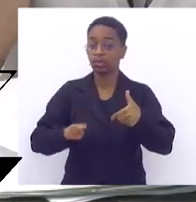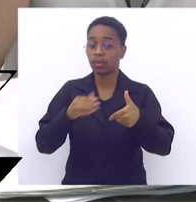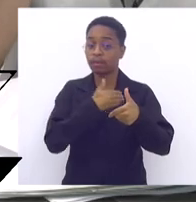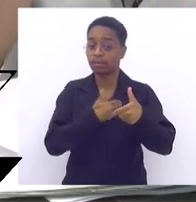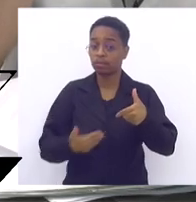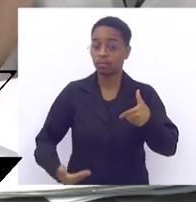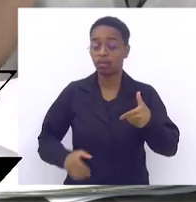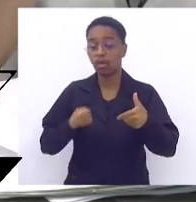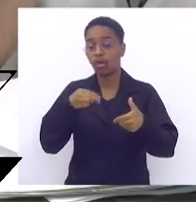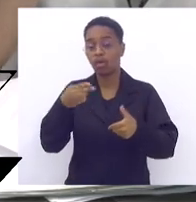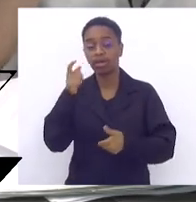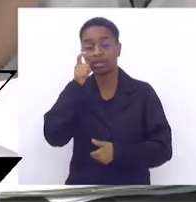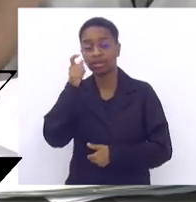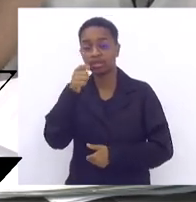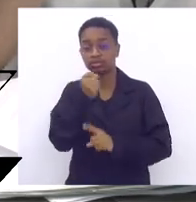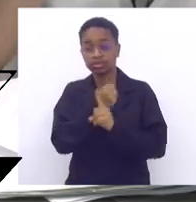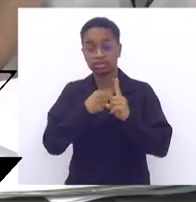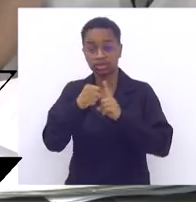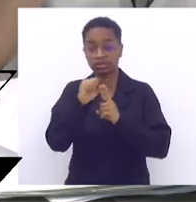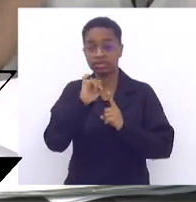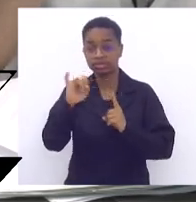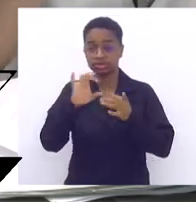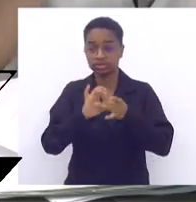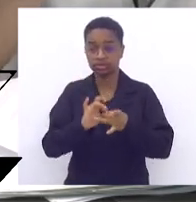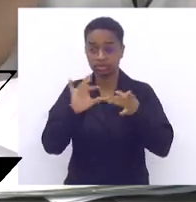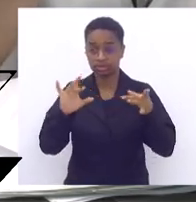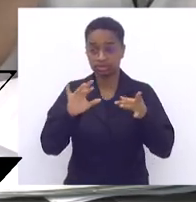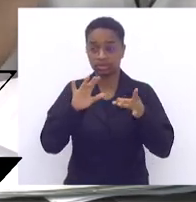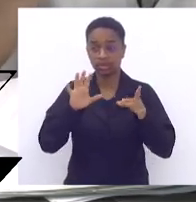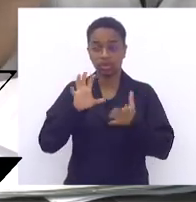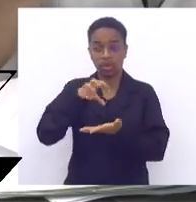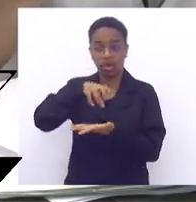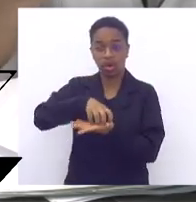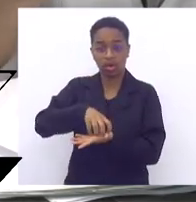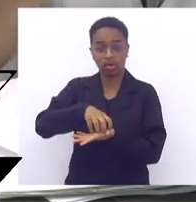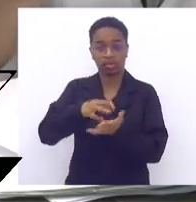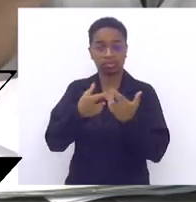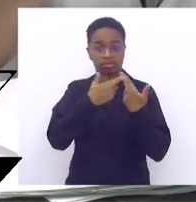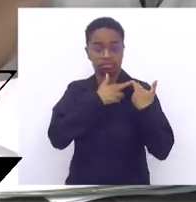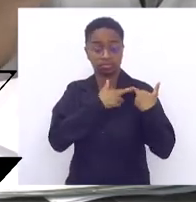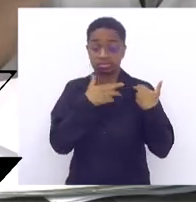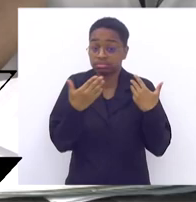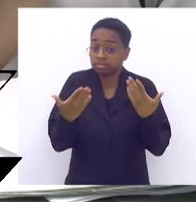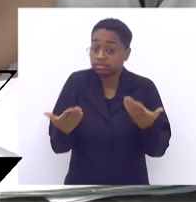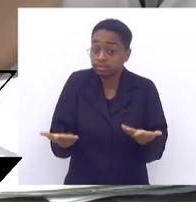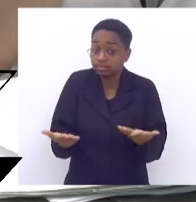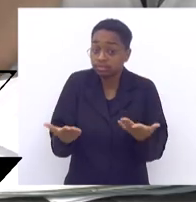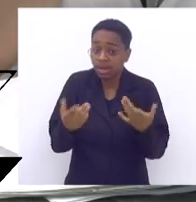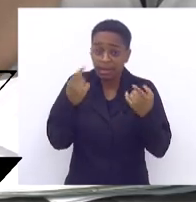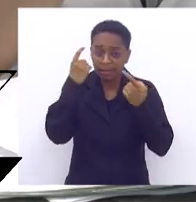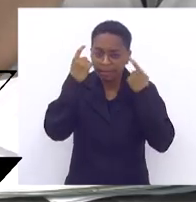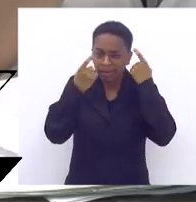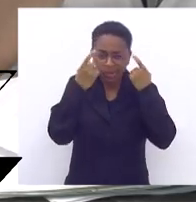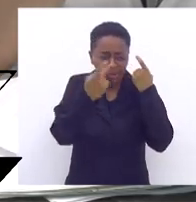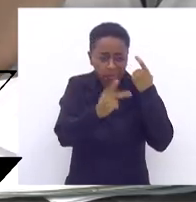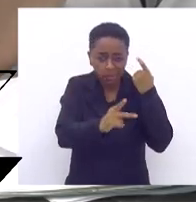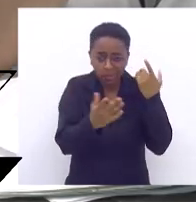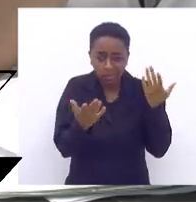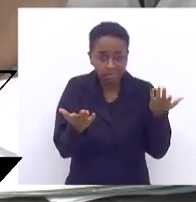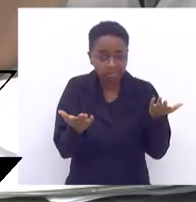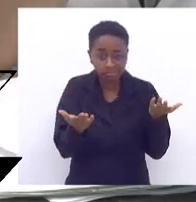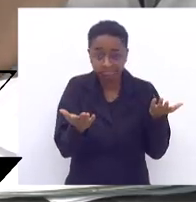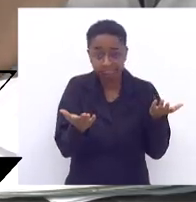interesse social devidamente autorizada pelo órgão ambiental competente. Ou seja, a preocupação de Vossa